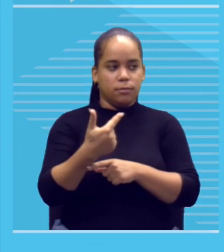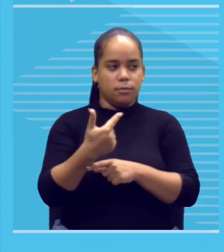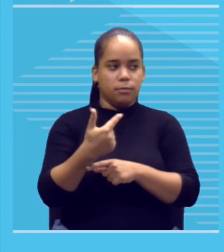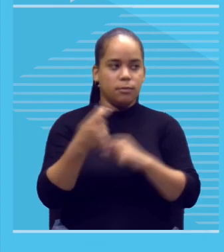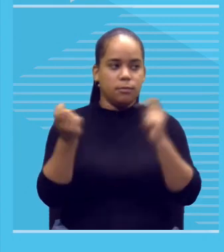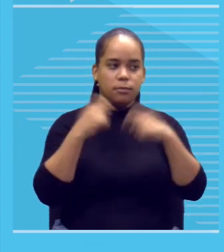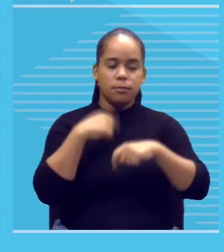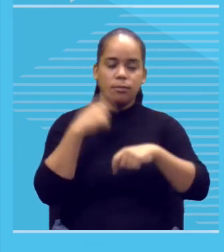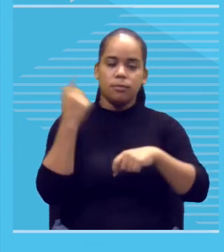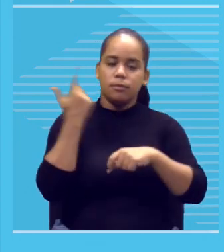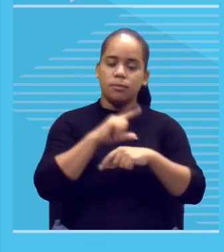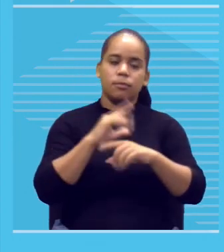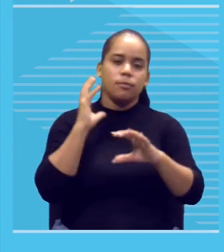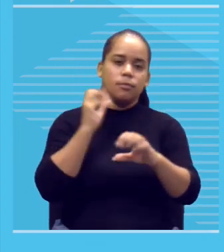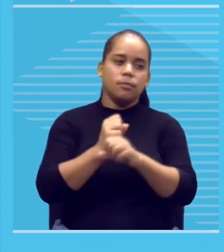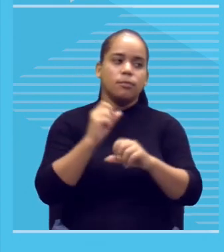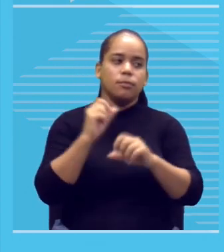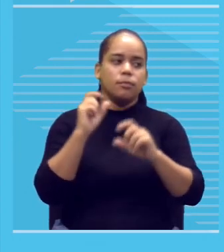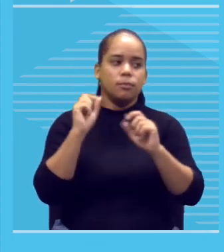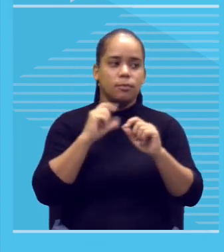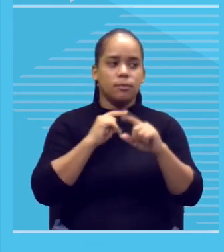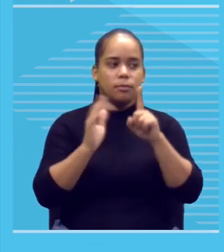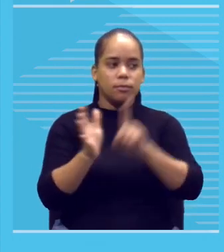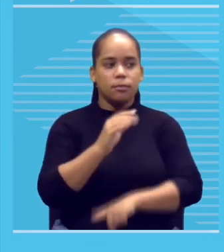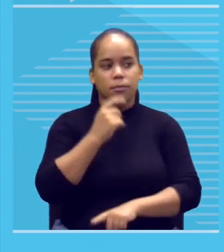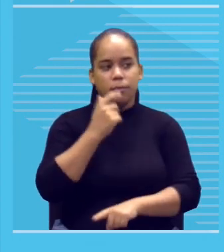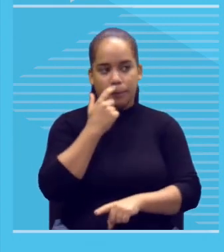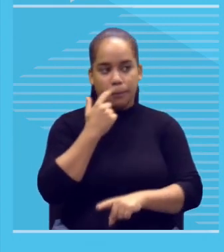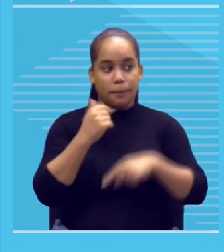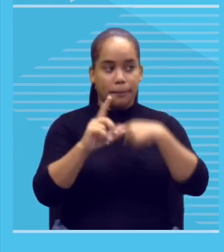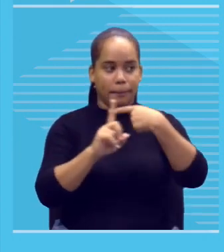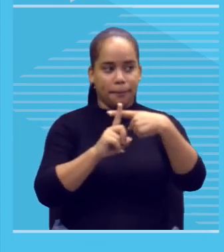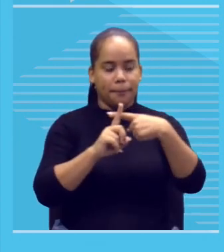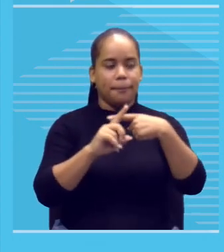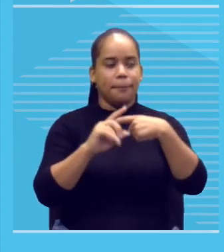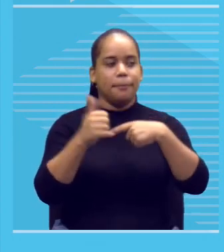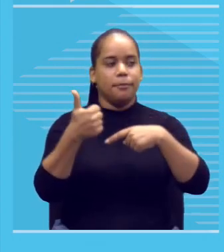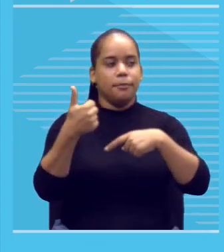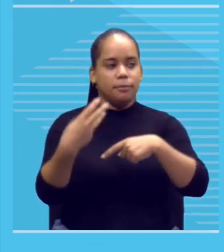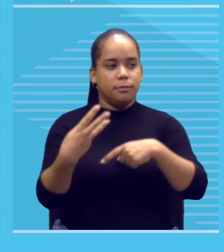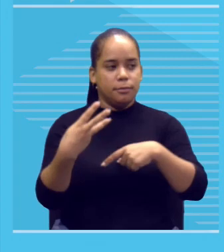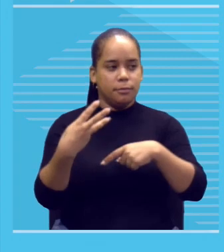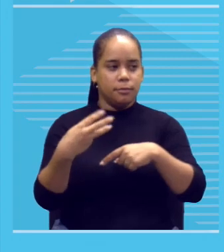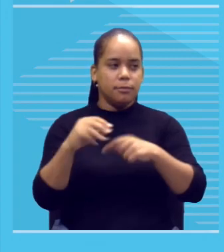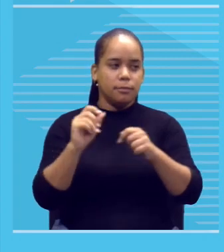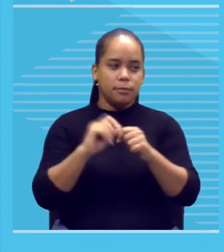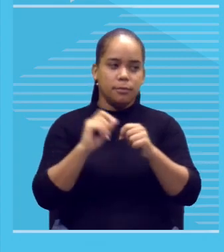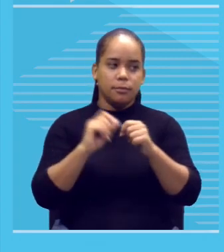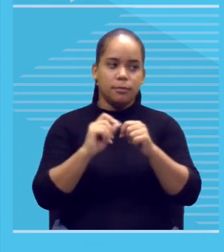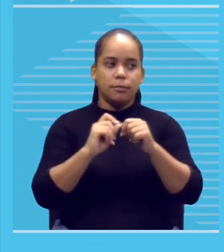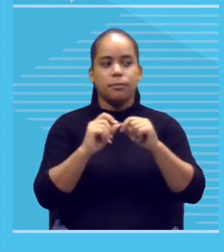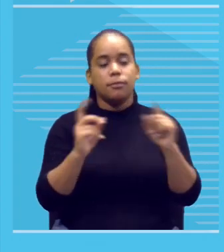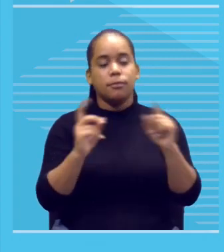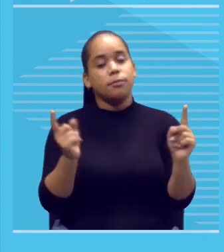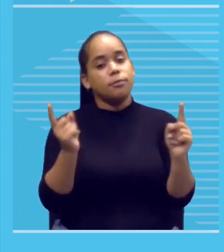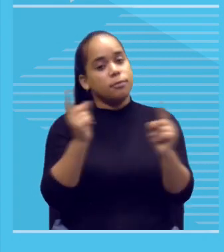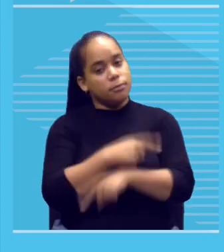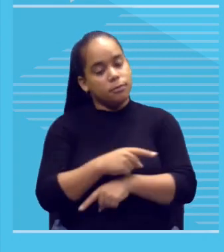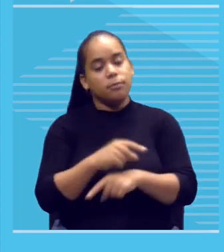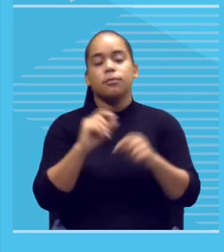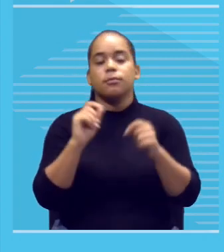para chegar no resultado ele não subtraiu 13 vou fazer operação contrário eu vou somar 13